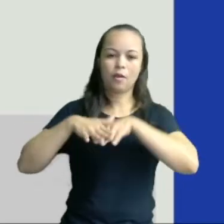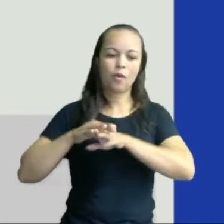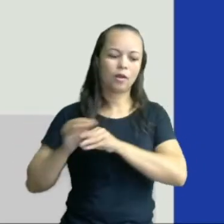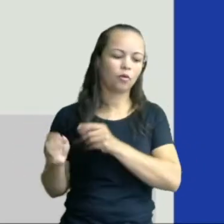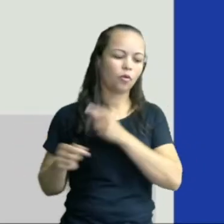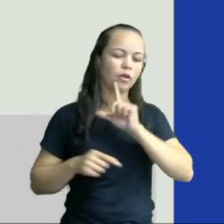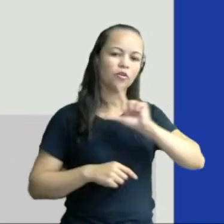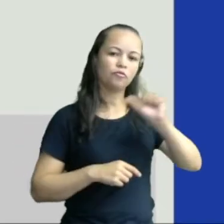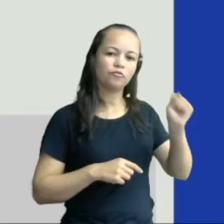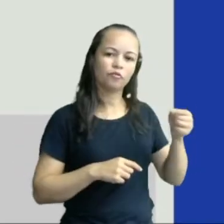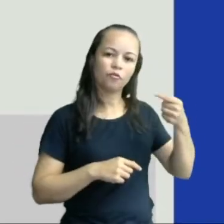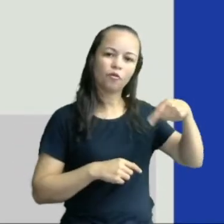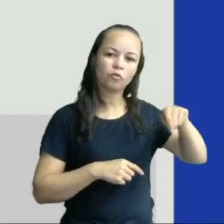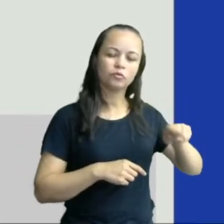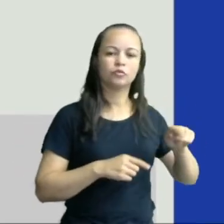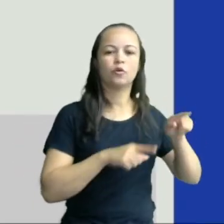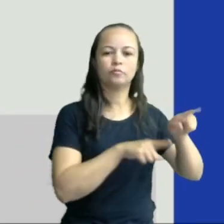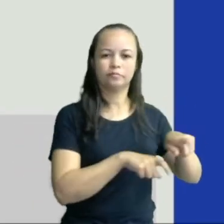campo.